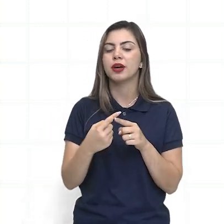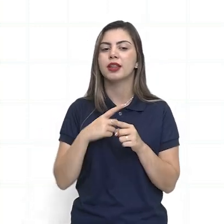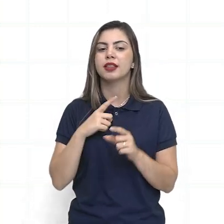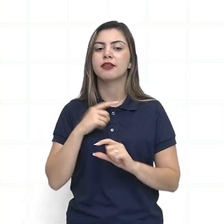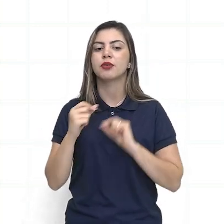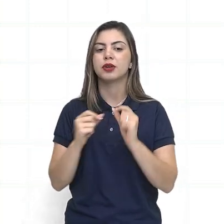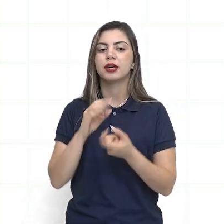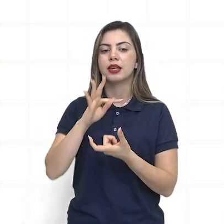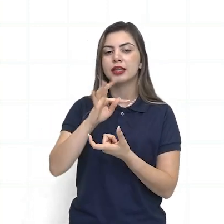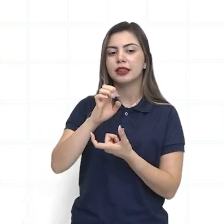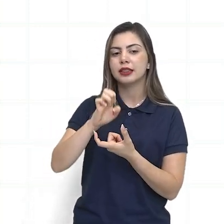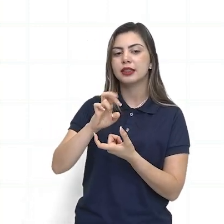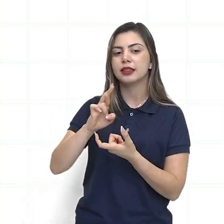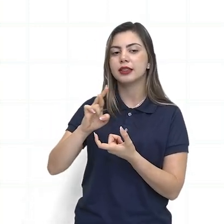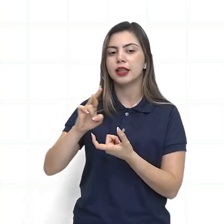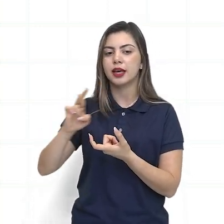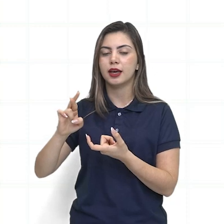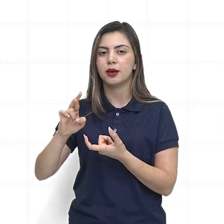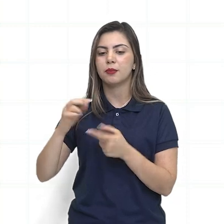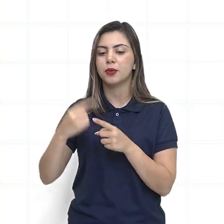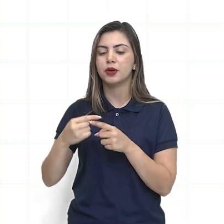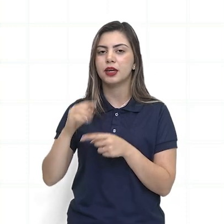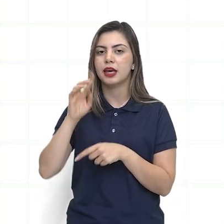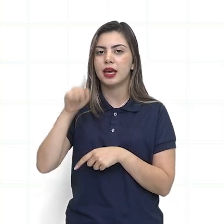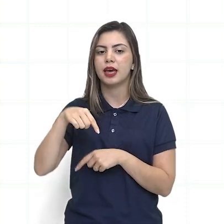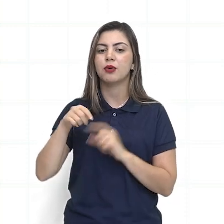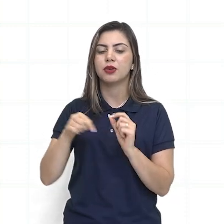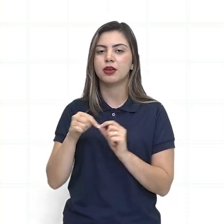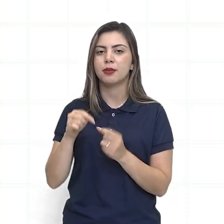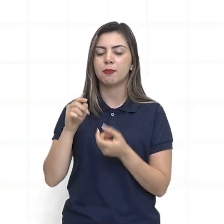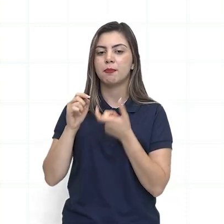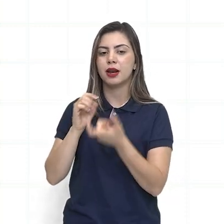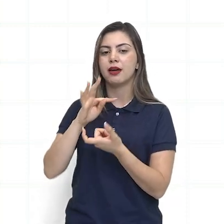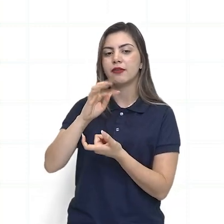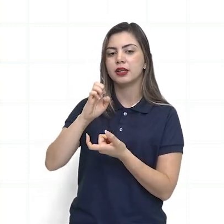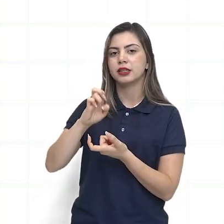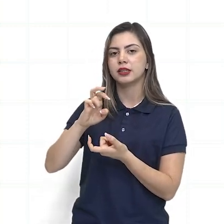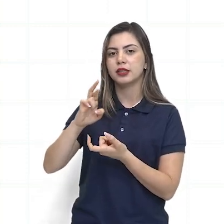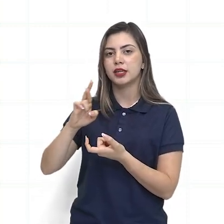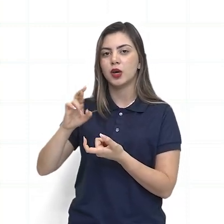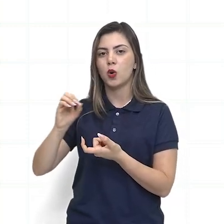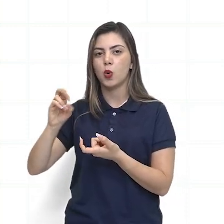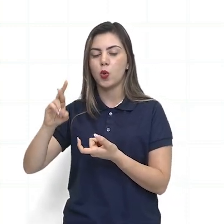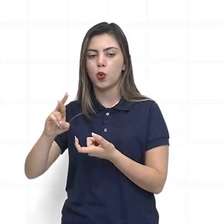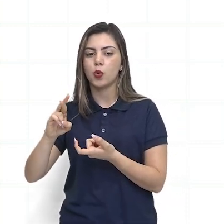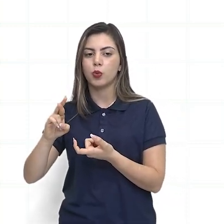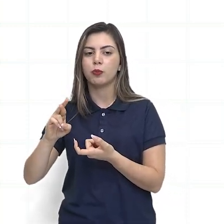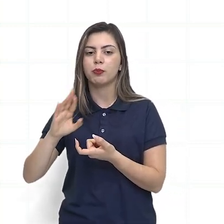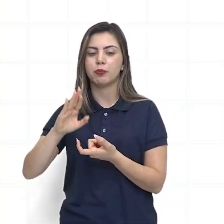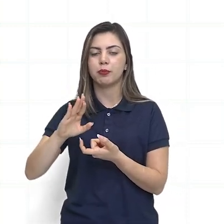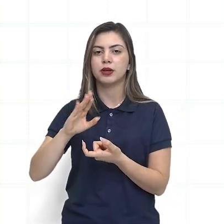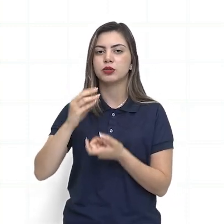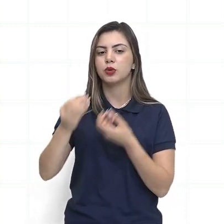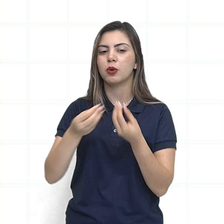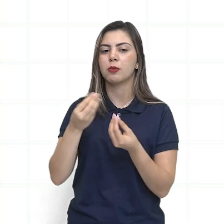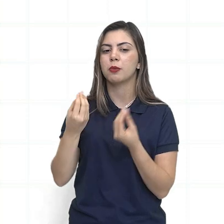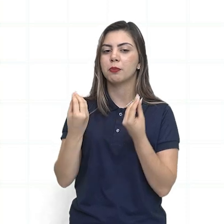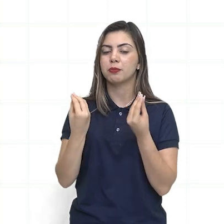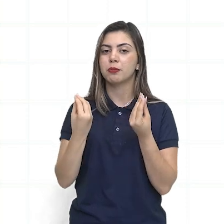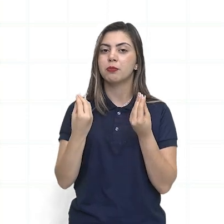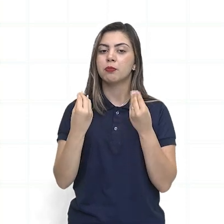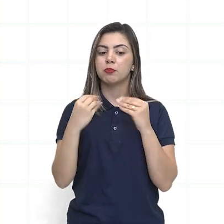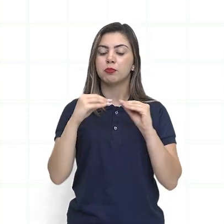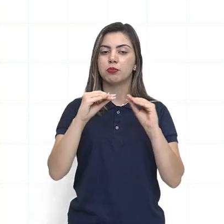radical ter, de terror, da palavra terror. Eu tenho o radical da palavra terror, ele está aqui